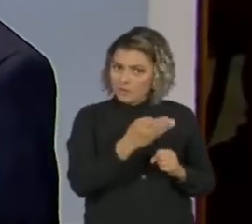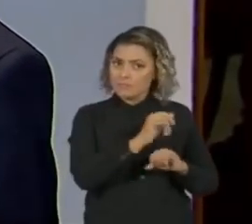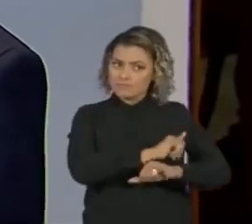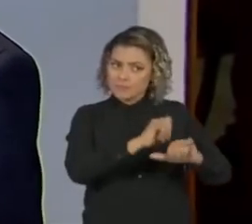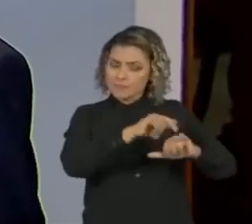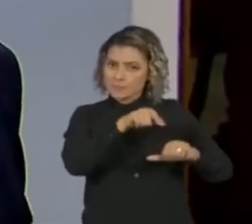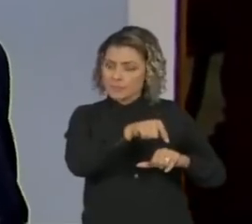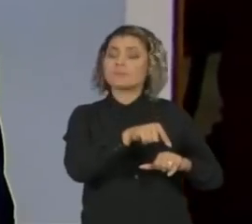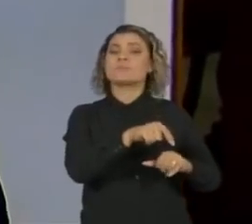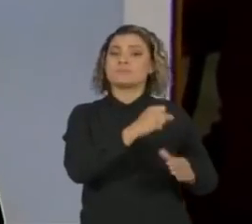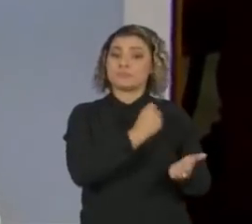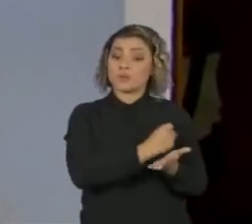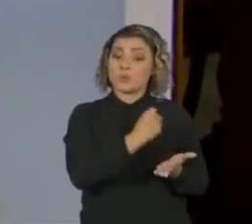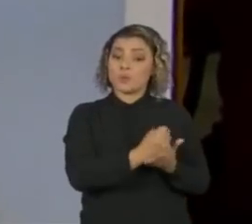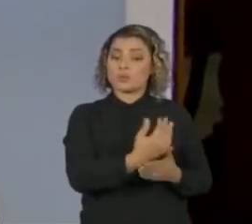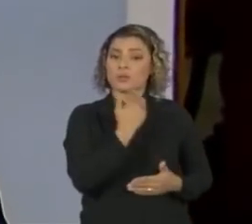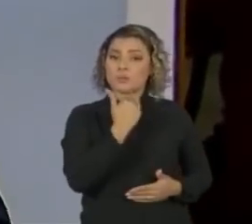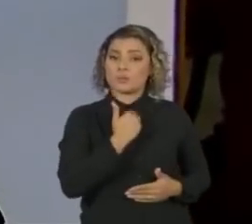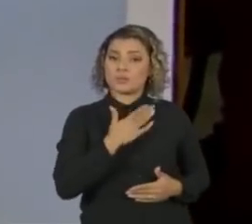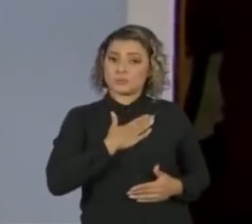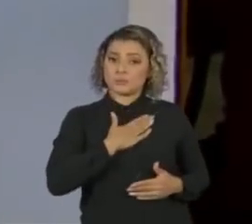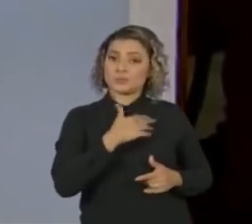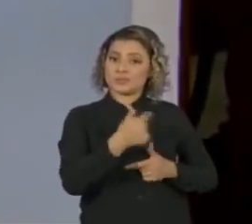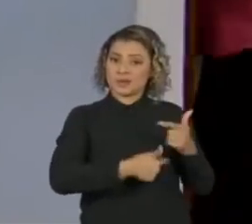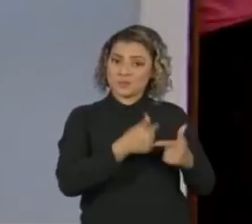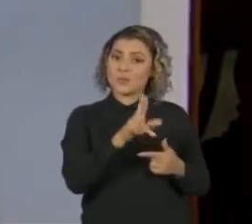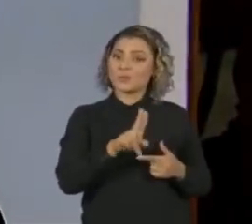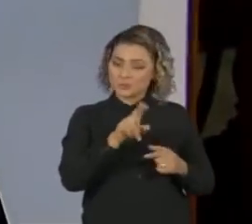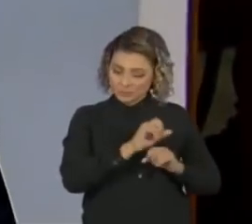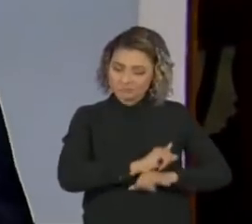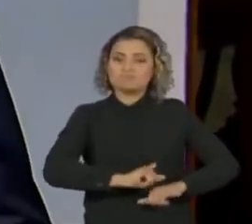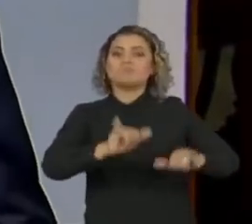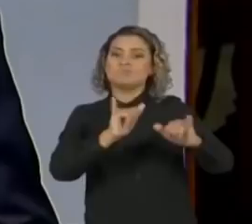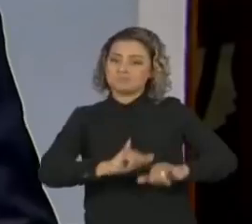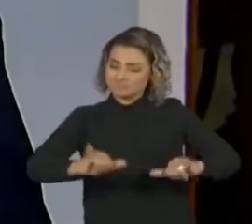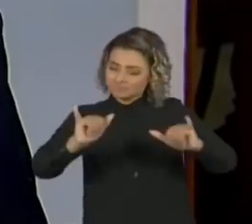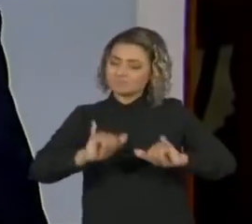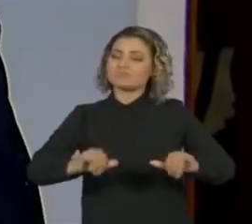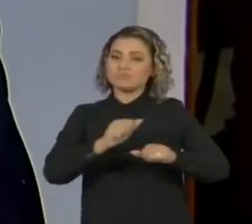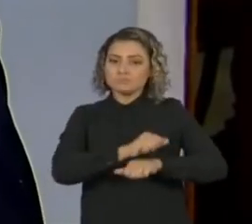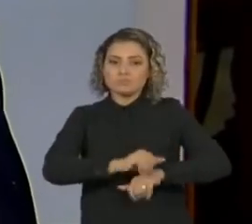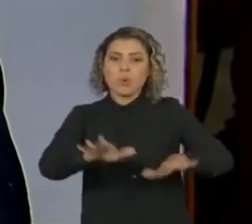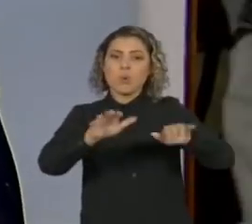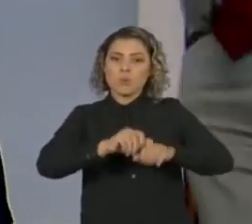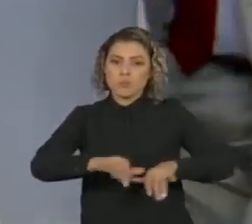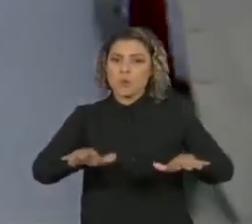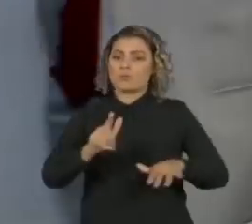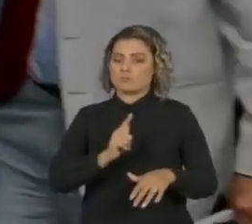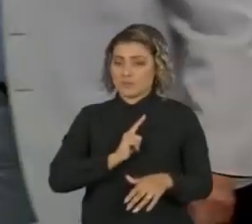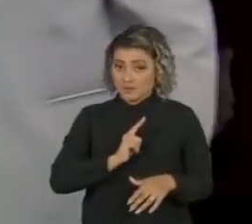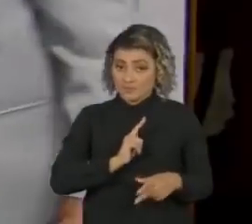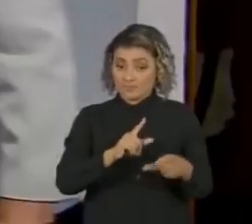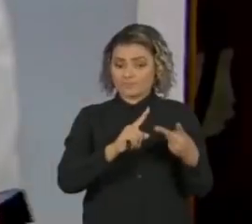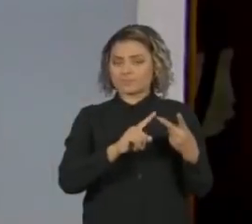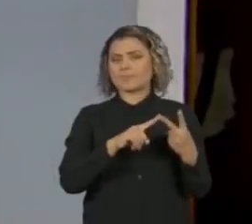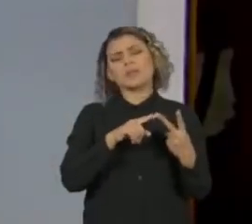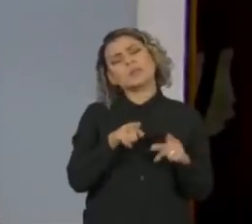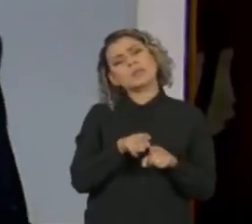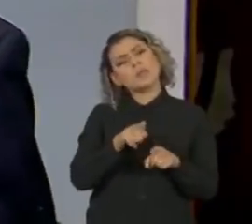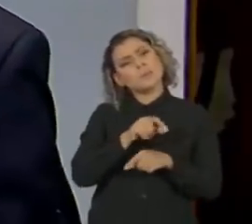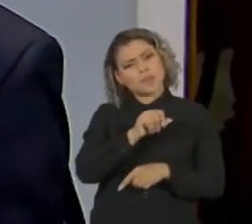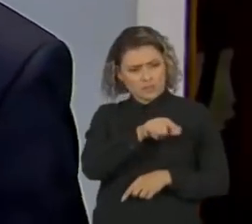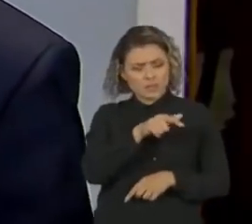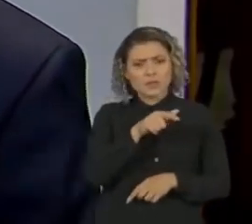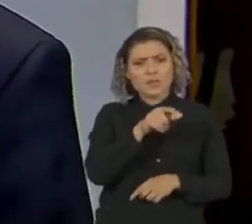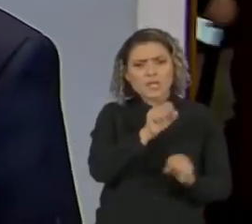campanha de Jair Messias Bolsonaro, usou a Iacos para fazer disparos. E depois, misteriosamente,